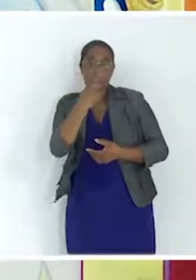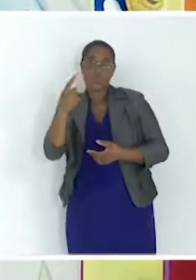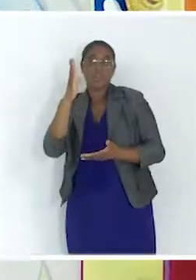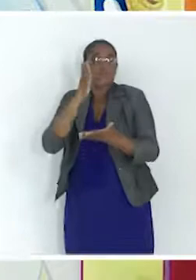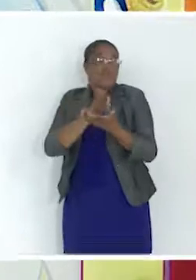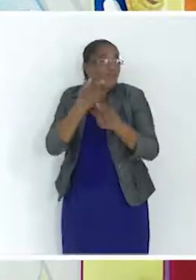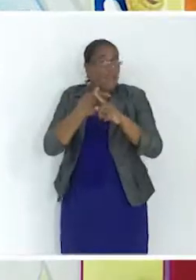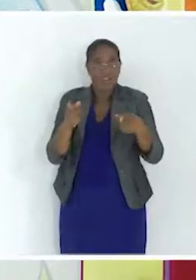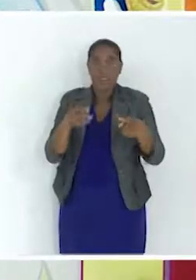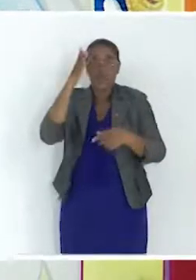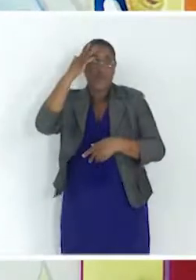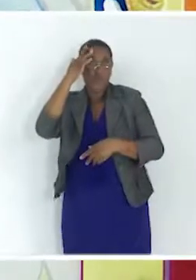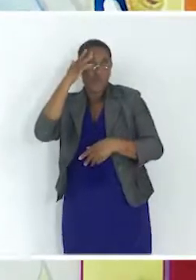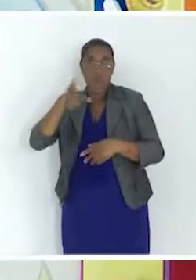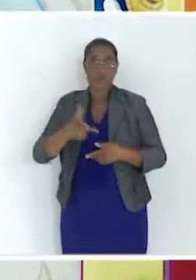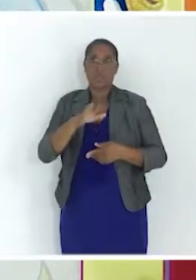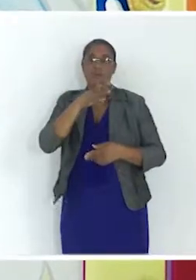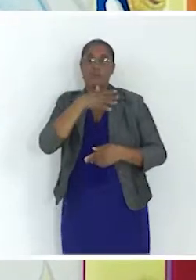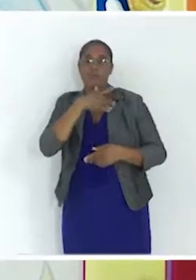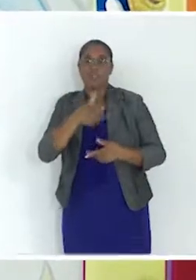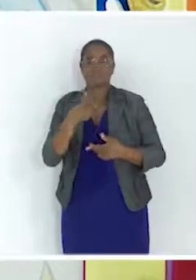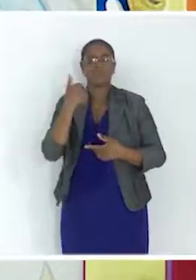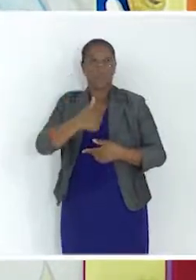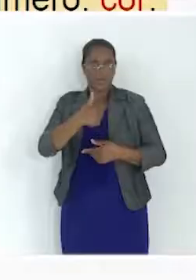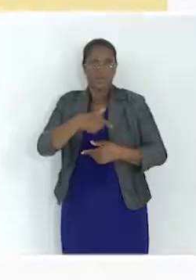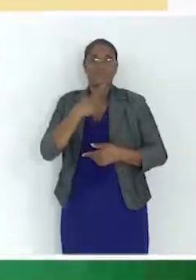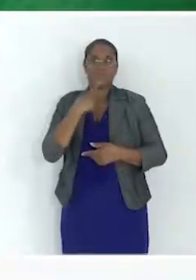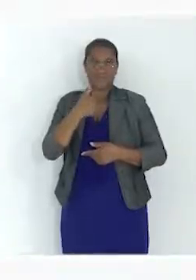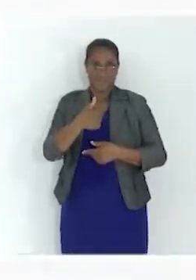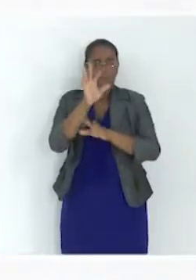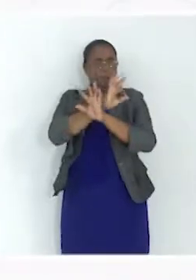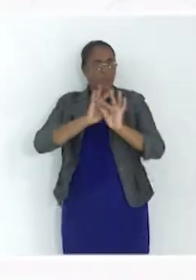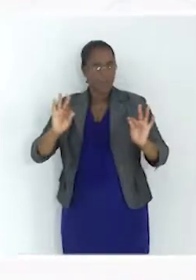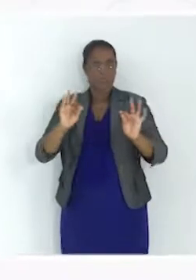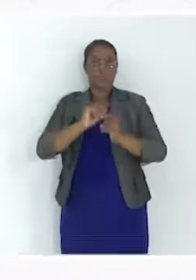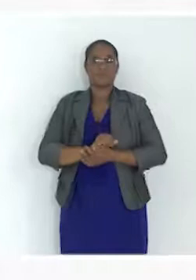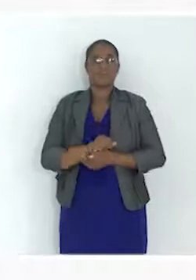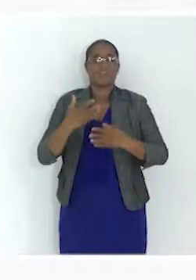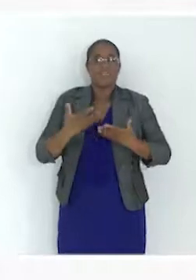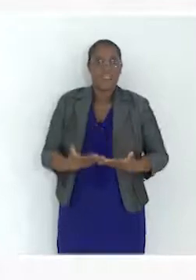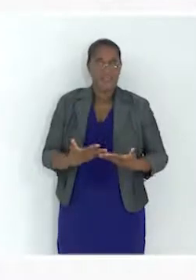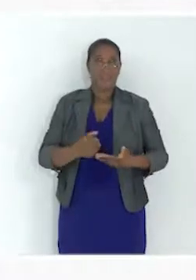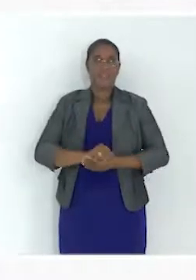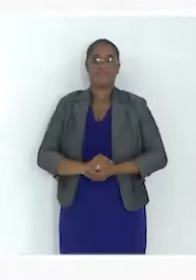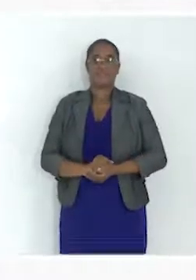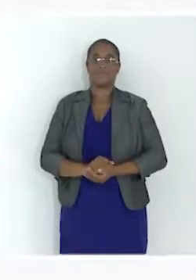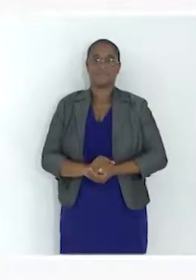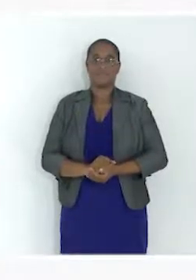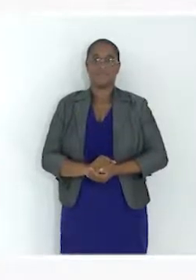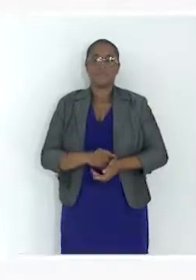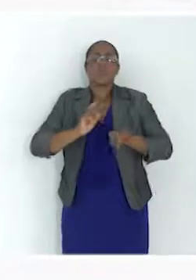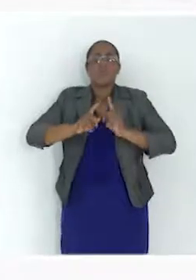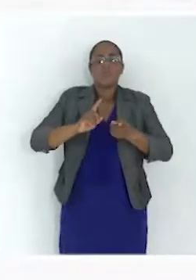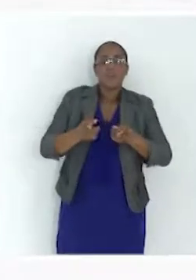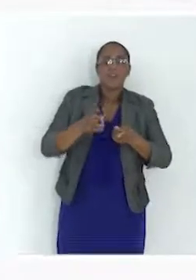Cor. Muito bem, perfeito. E agora, o que são substantivos?